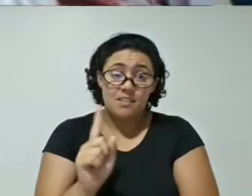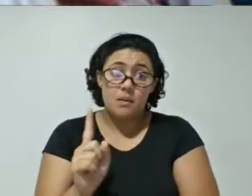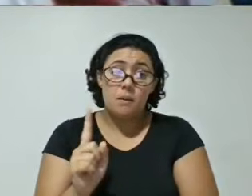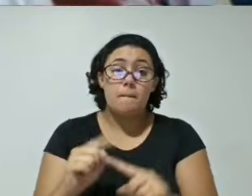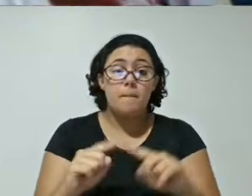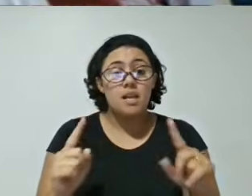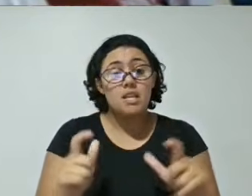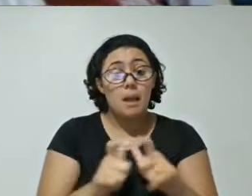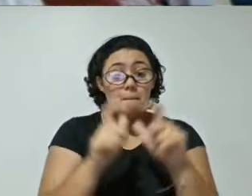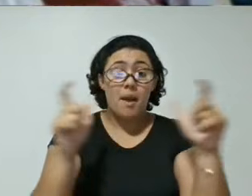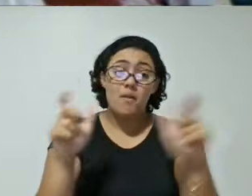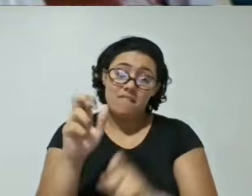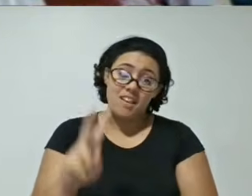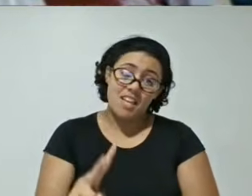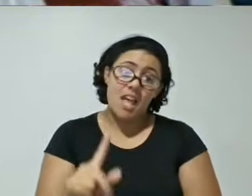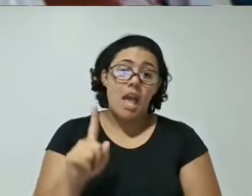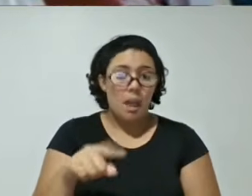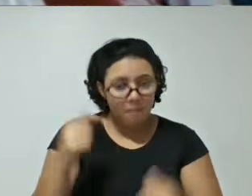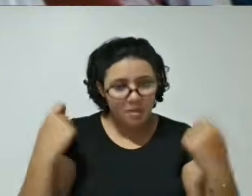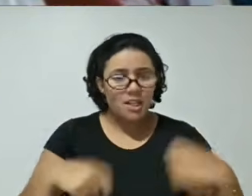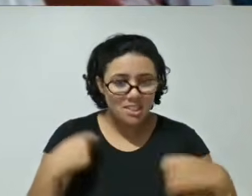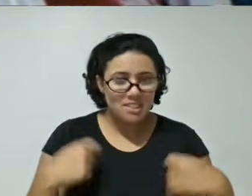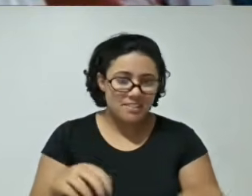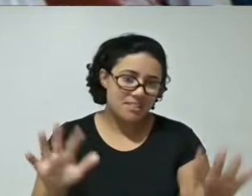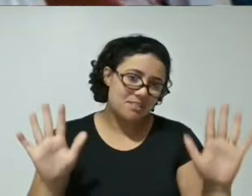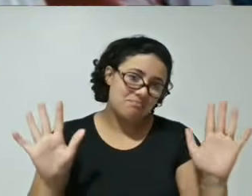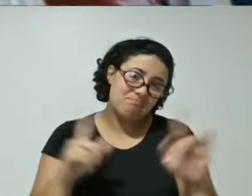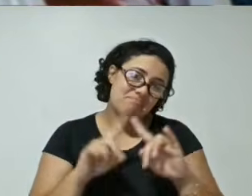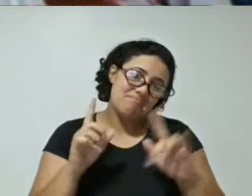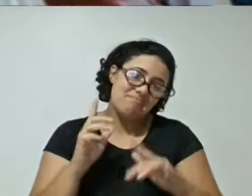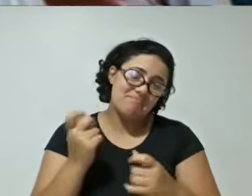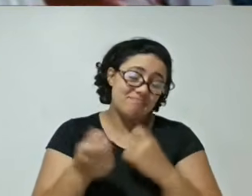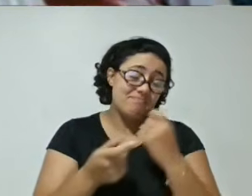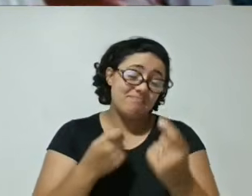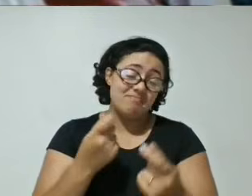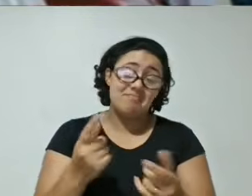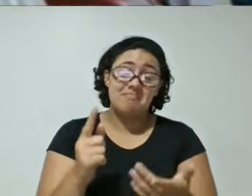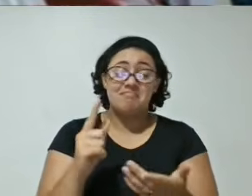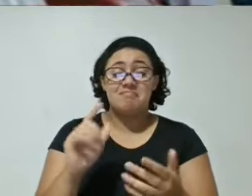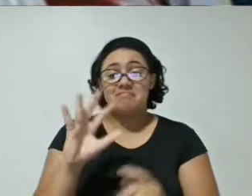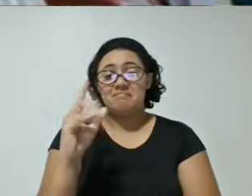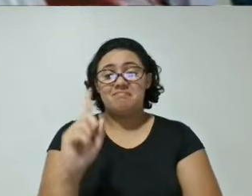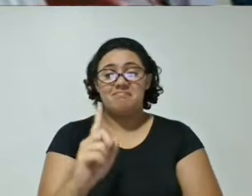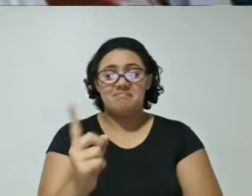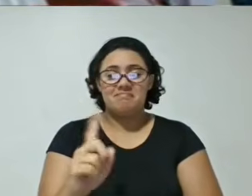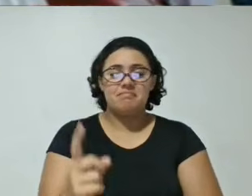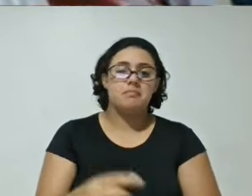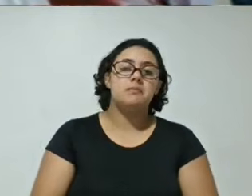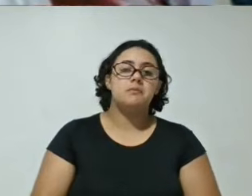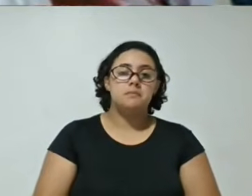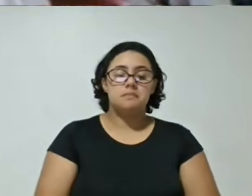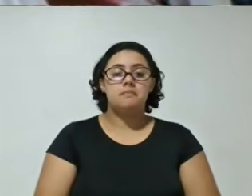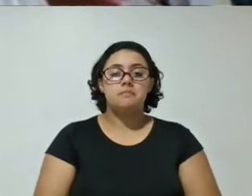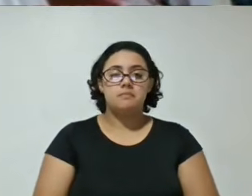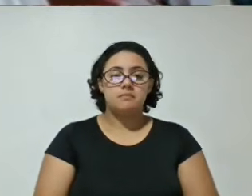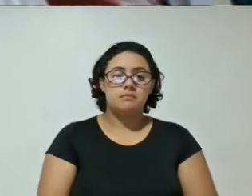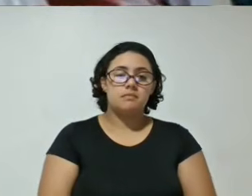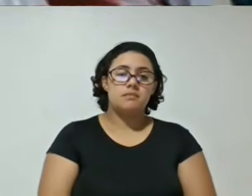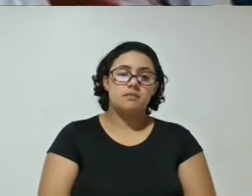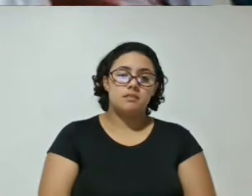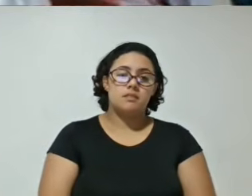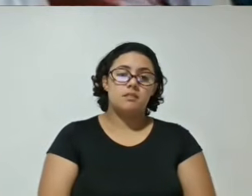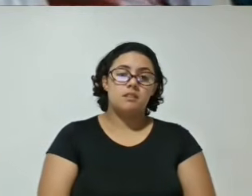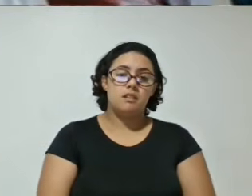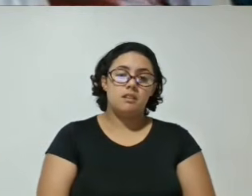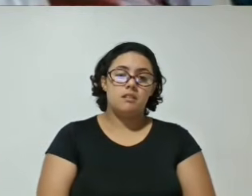ser, sabe? É para ser legal, né? Acontece, mas grande parte é isso que você disse, né? É para ser legal. Você viu